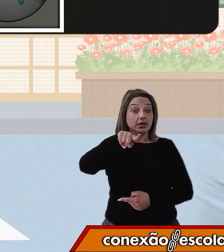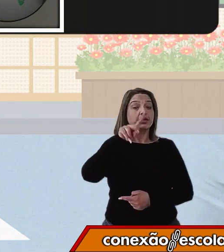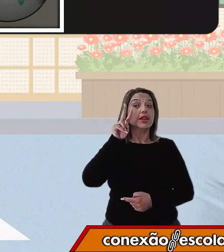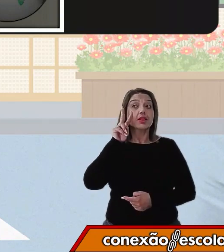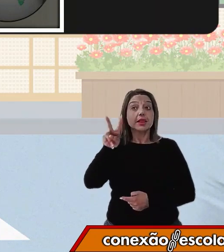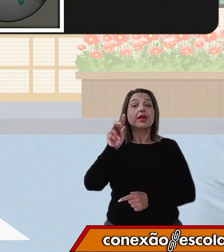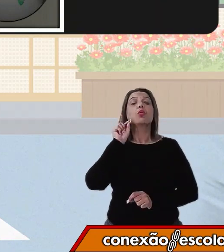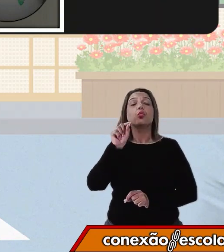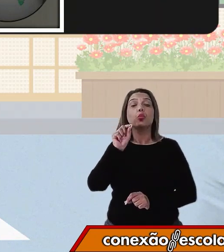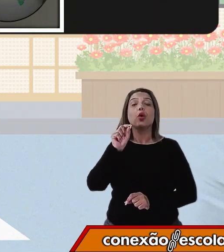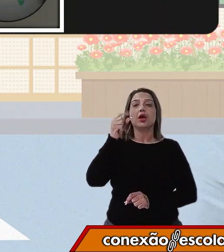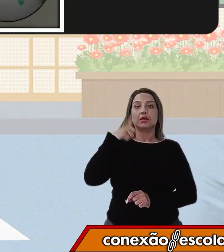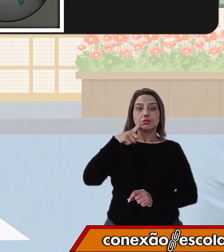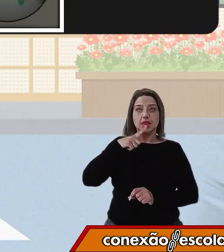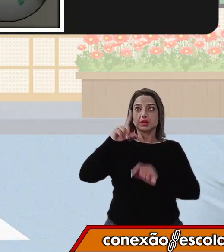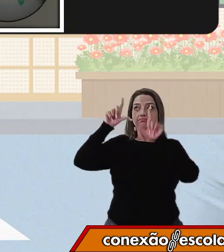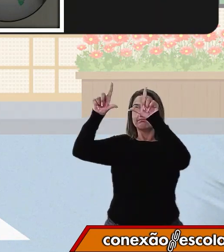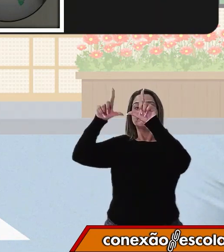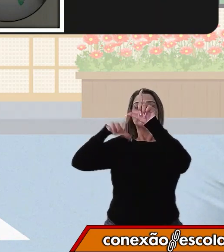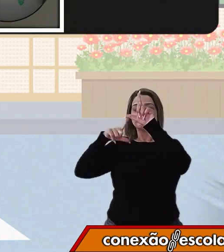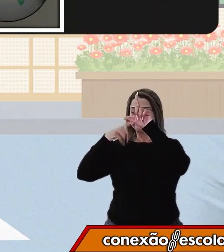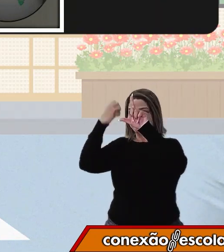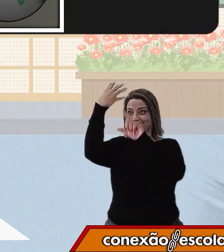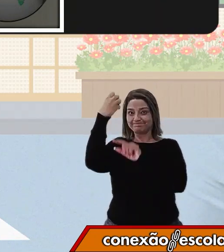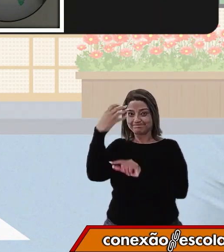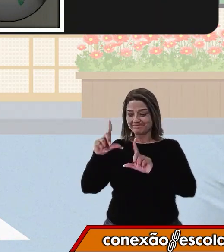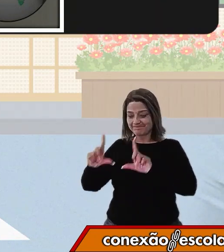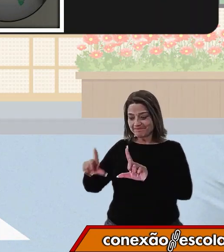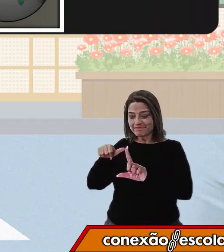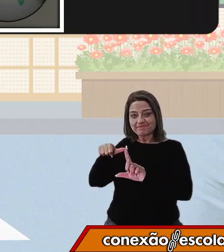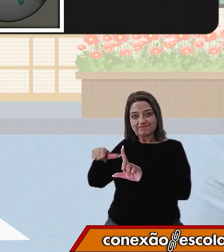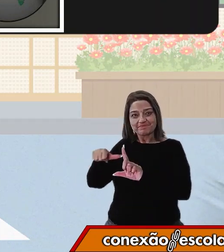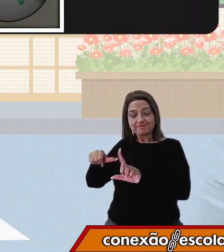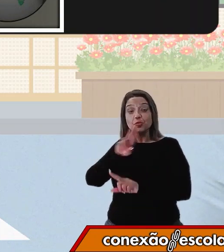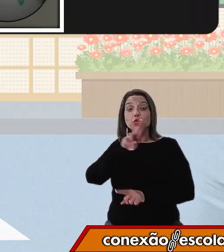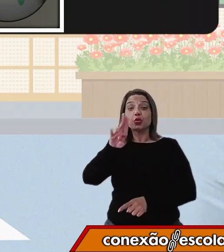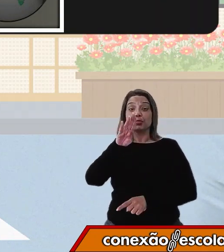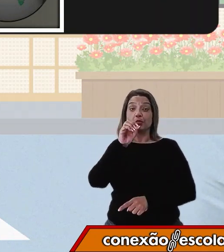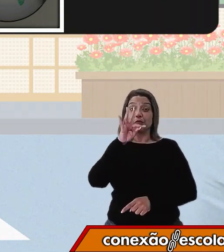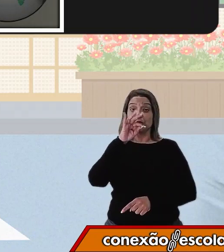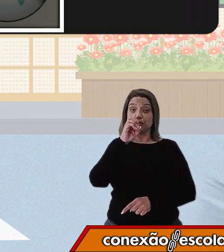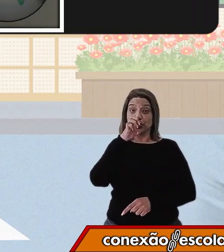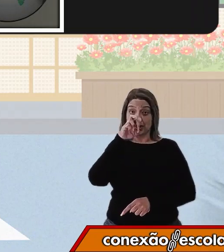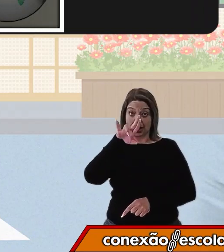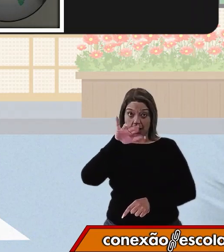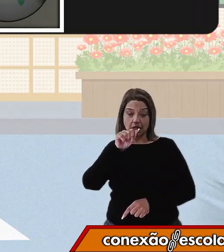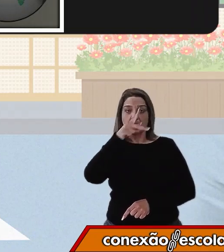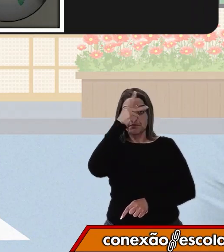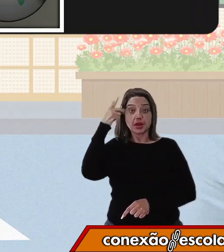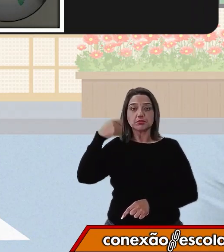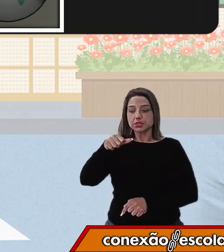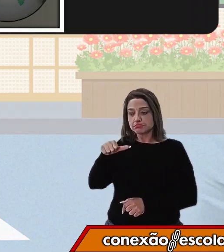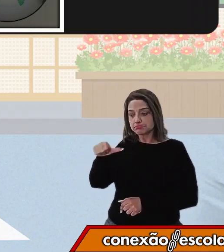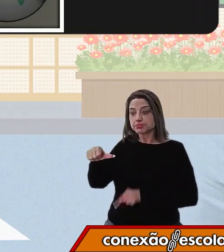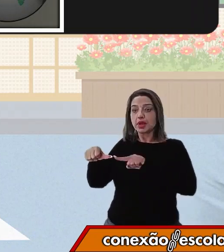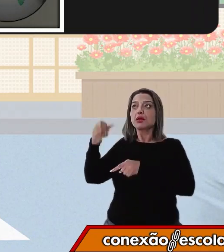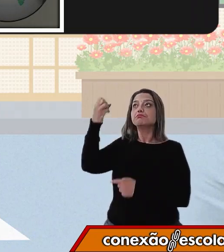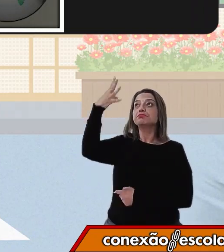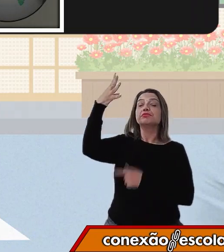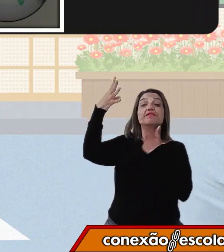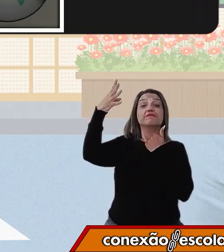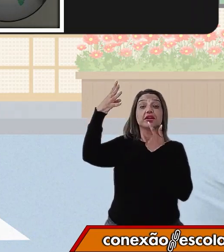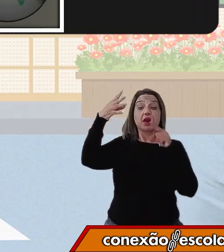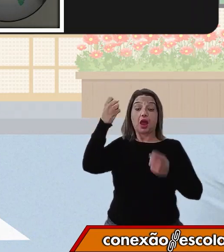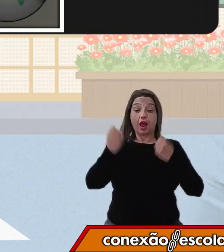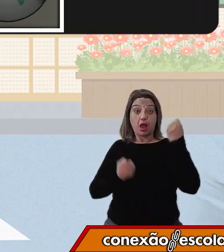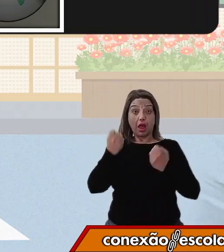alguns semáforos existe um botão que chamamos de botoeira o pedestre deve apertar para que o sinal fique vermelho